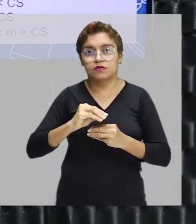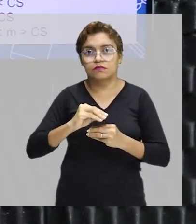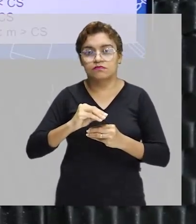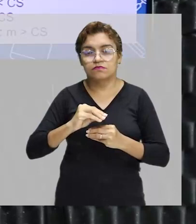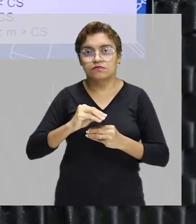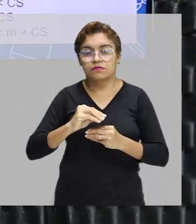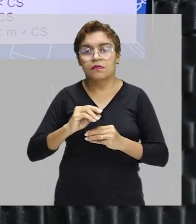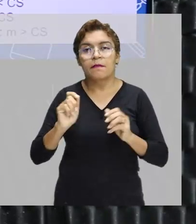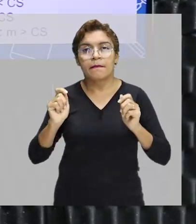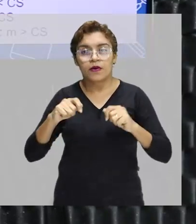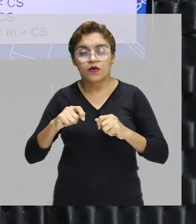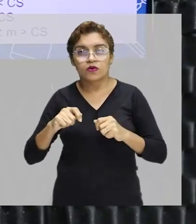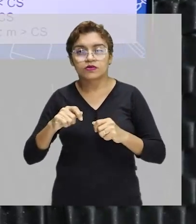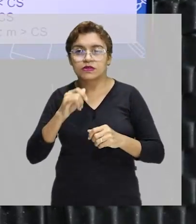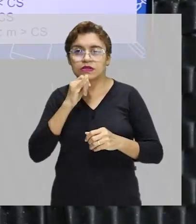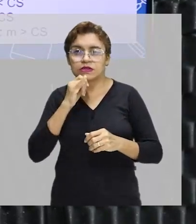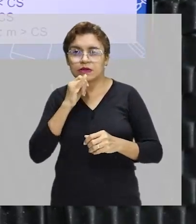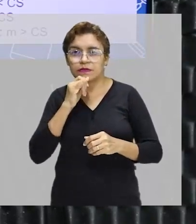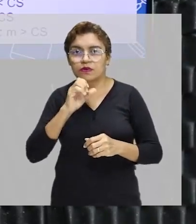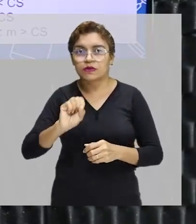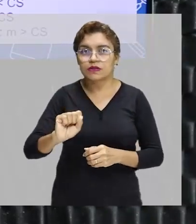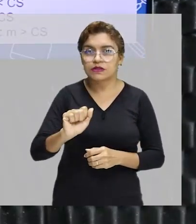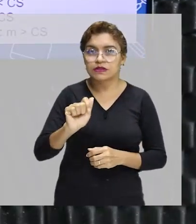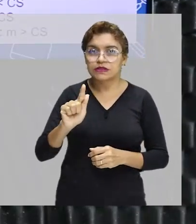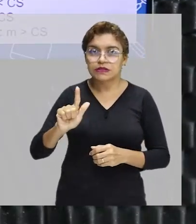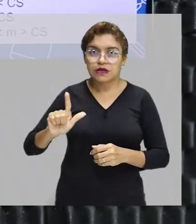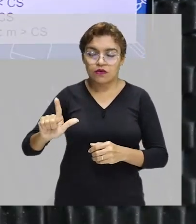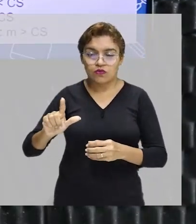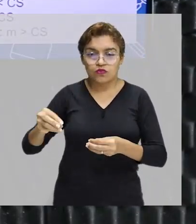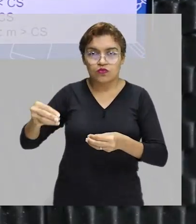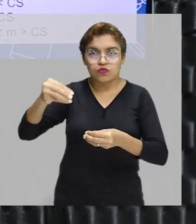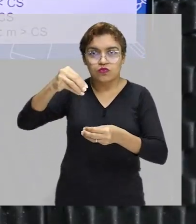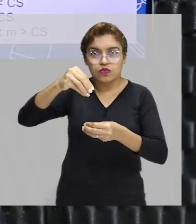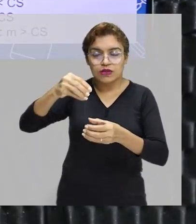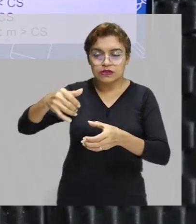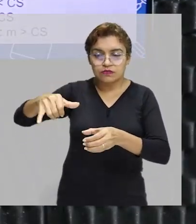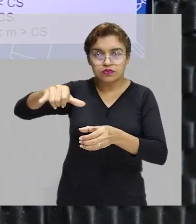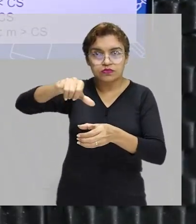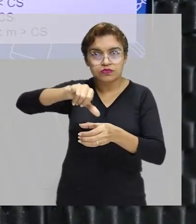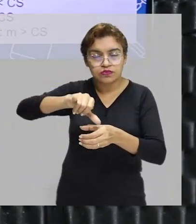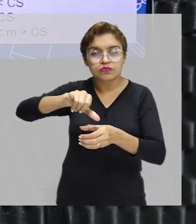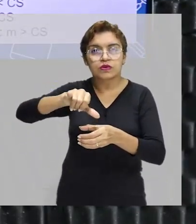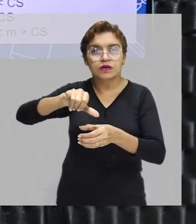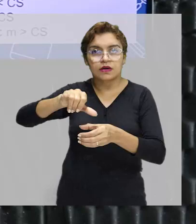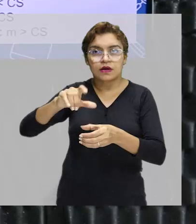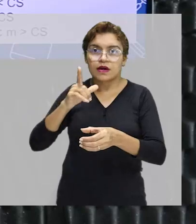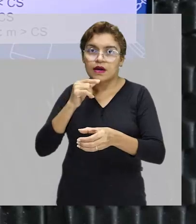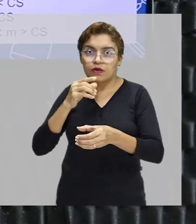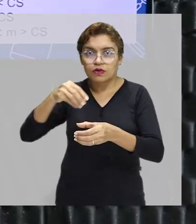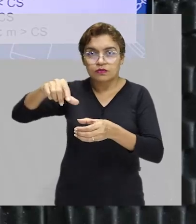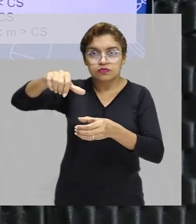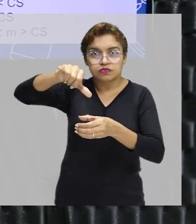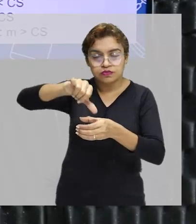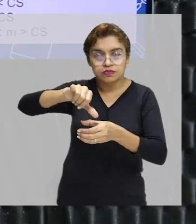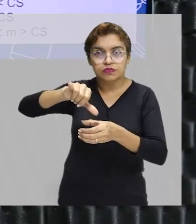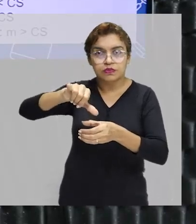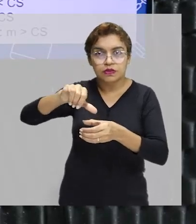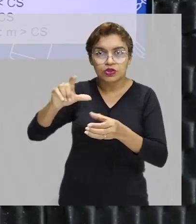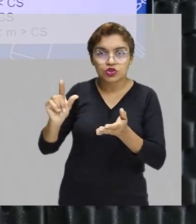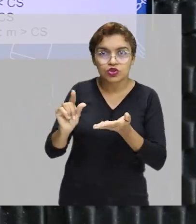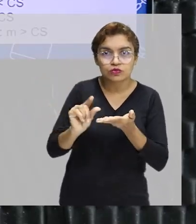solvente, água, por exemplo, para diminuir essa concentração. Turma, eu chamo isso